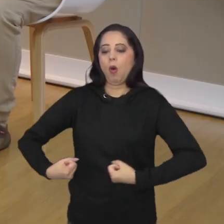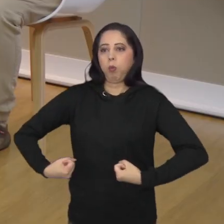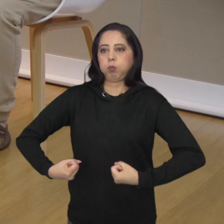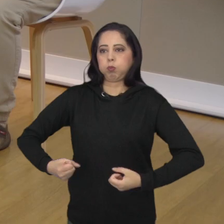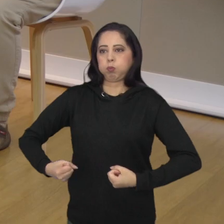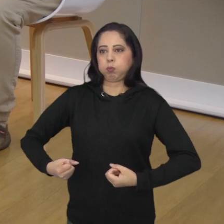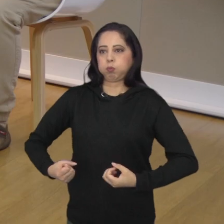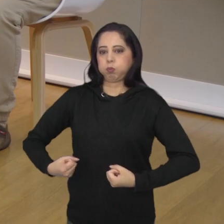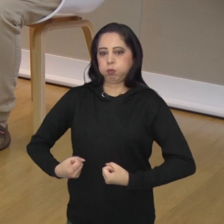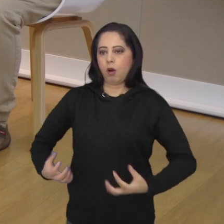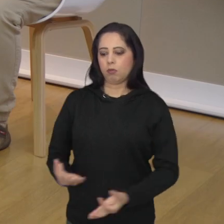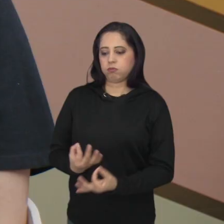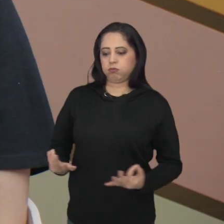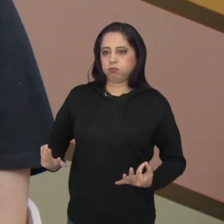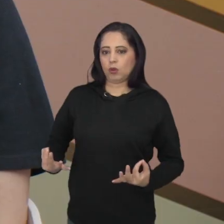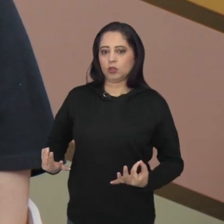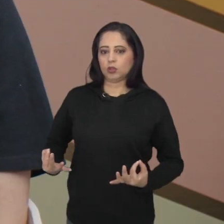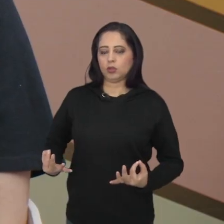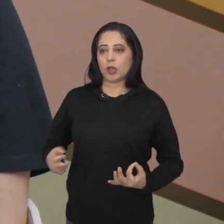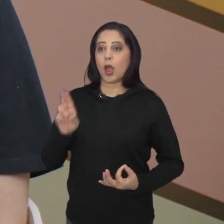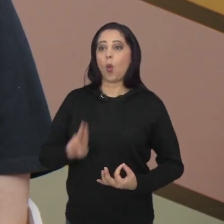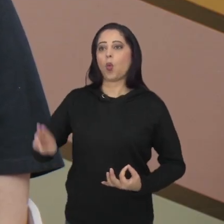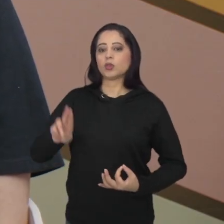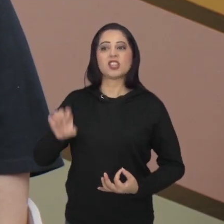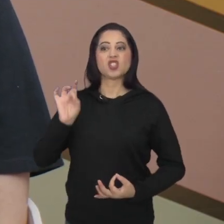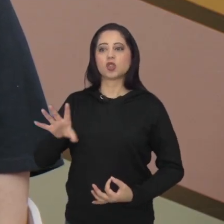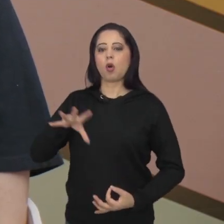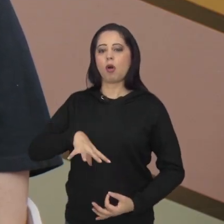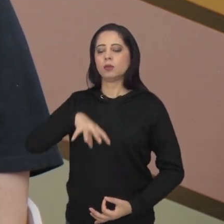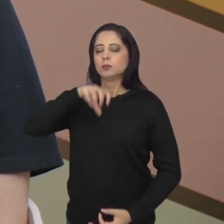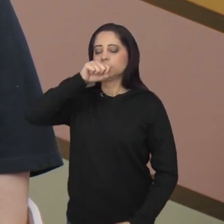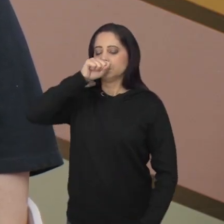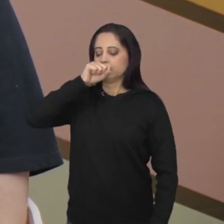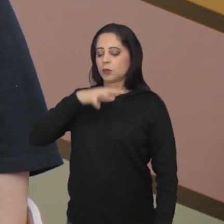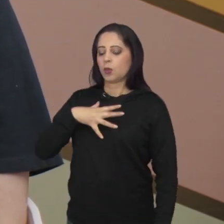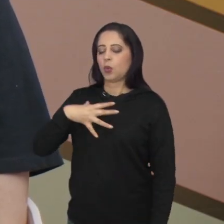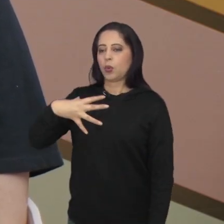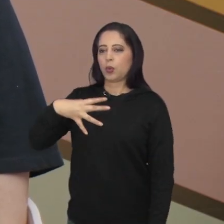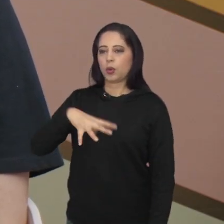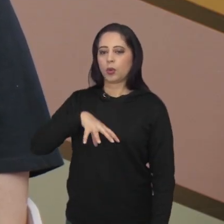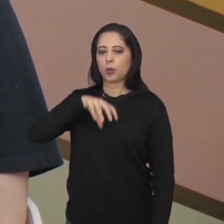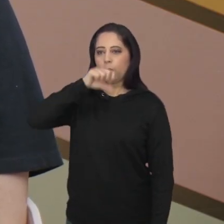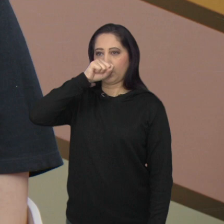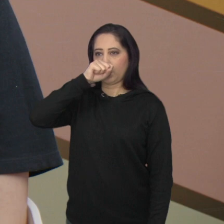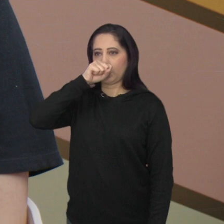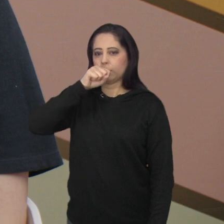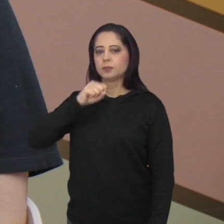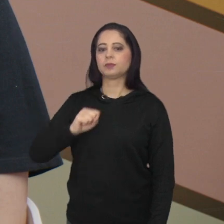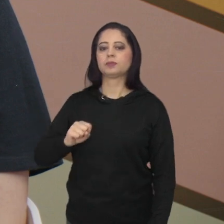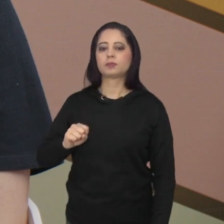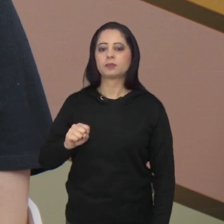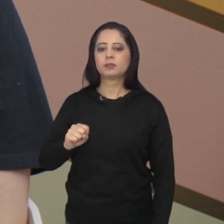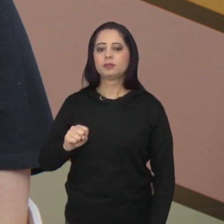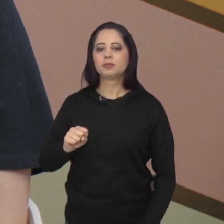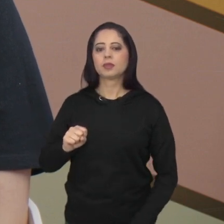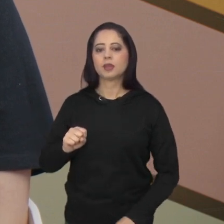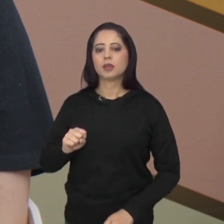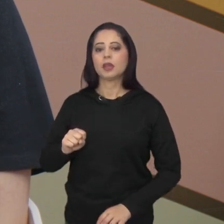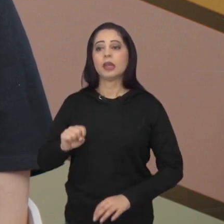muito conhecida das pessoas, eles utilizam a respiração. Você só prestar atenção na sensação da respiração